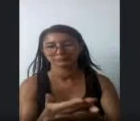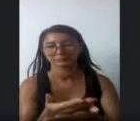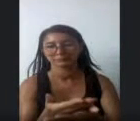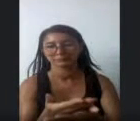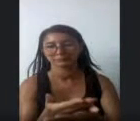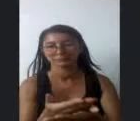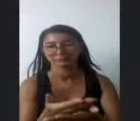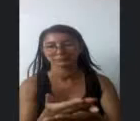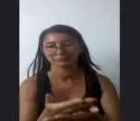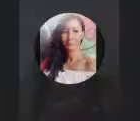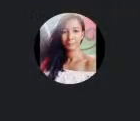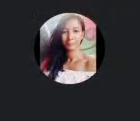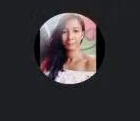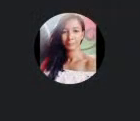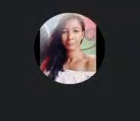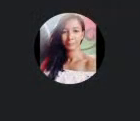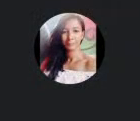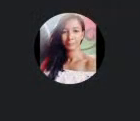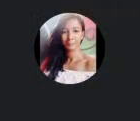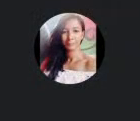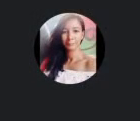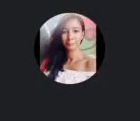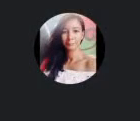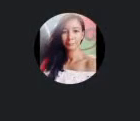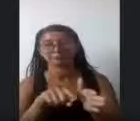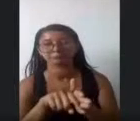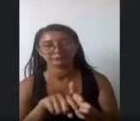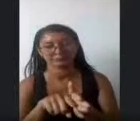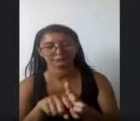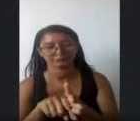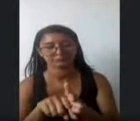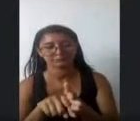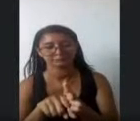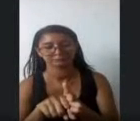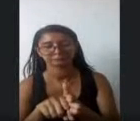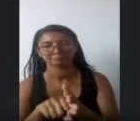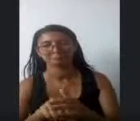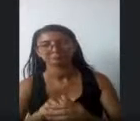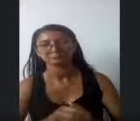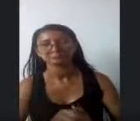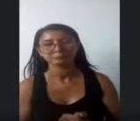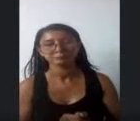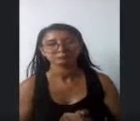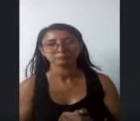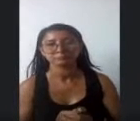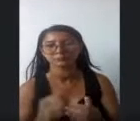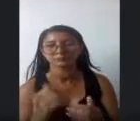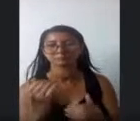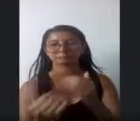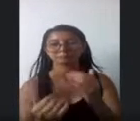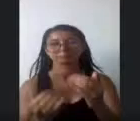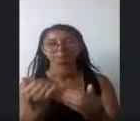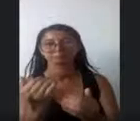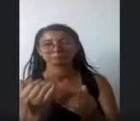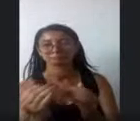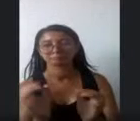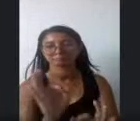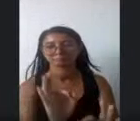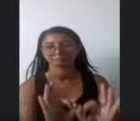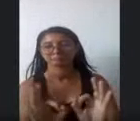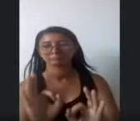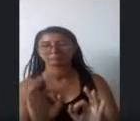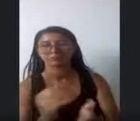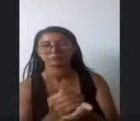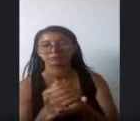do cuidado, né? Então, essa pesquisa, ela foi desenvolvida, nós executamos a pesquisa o ano